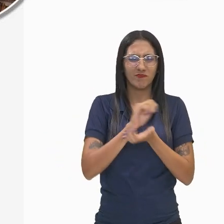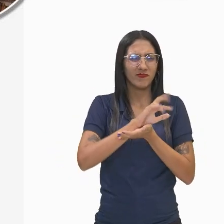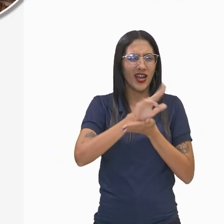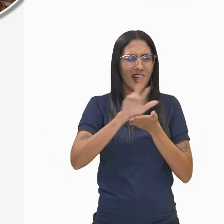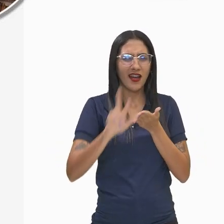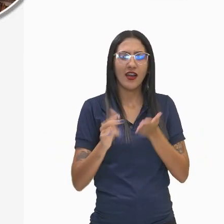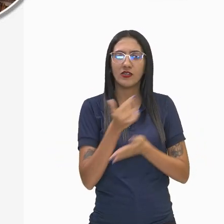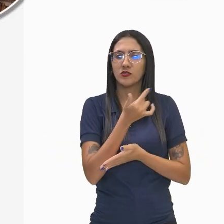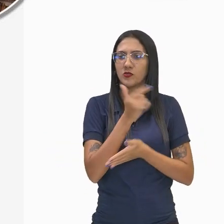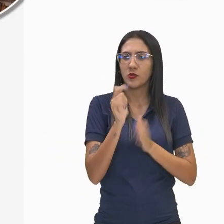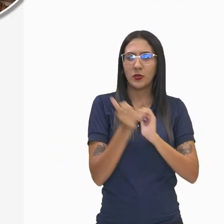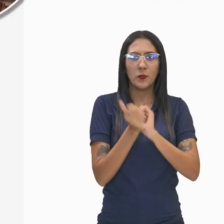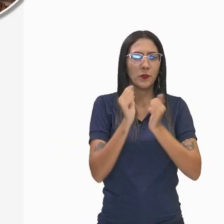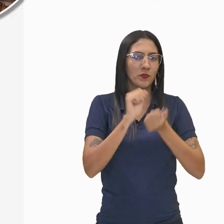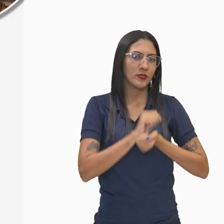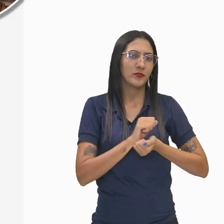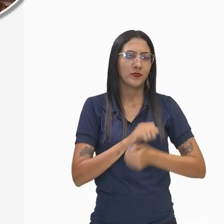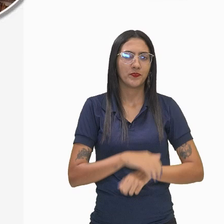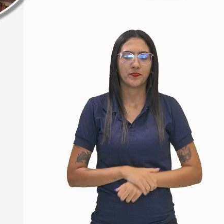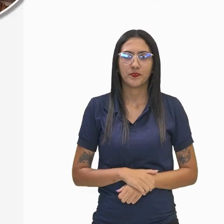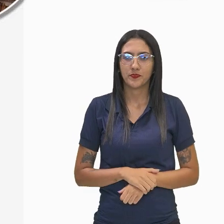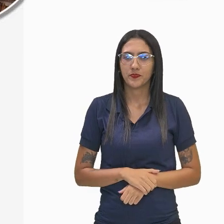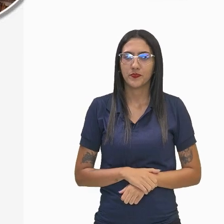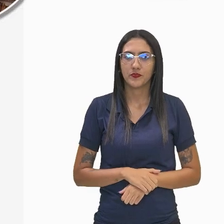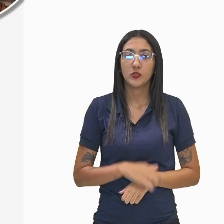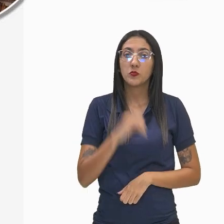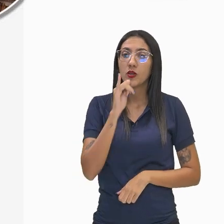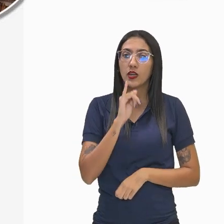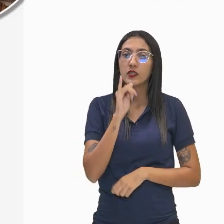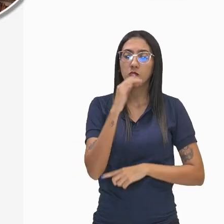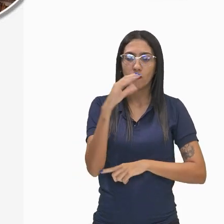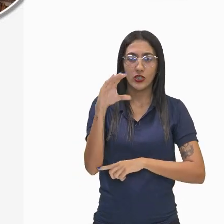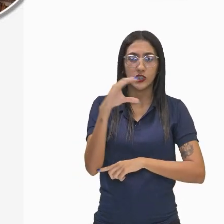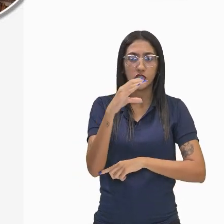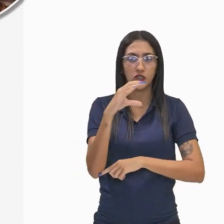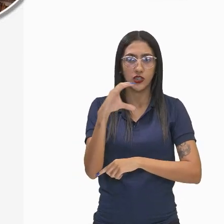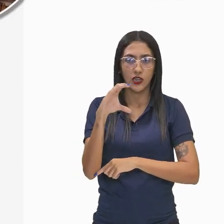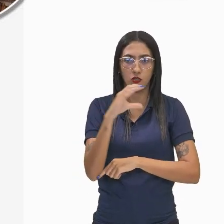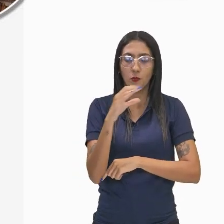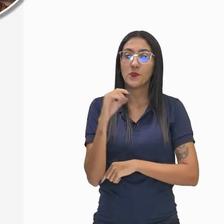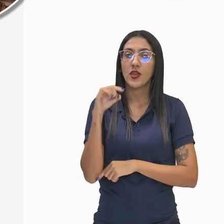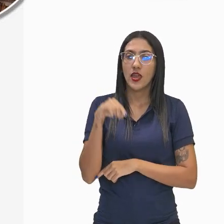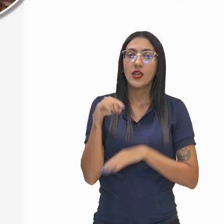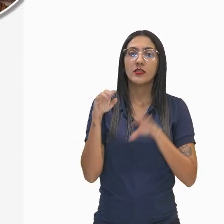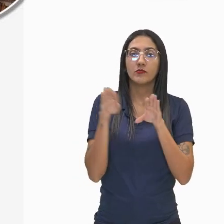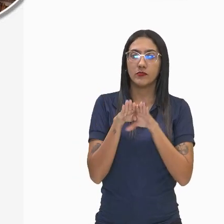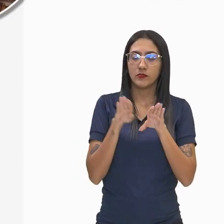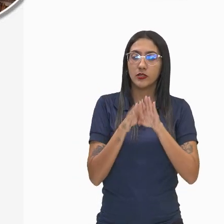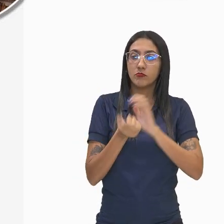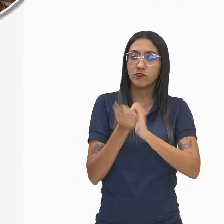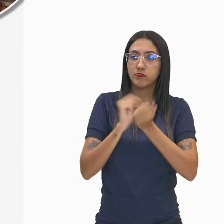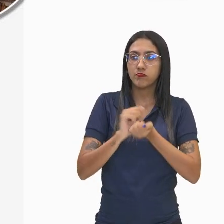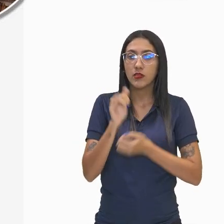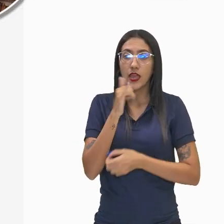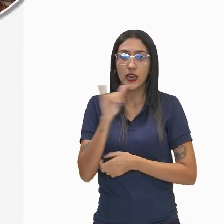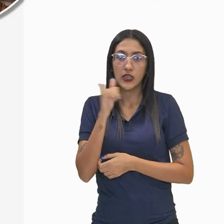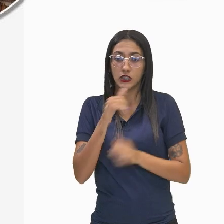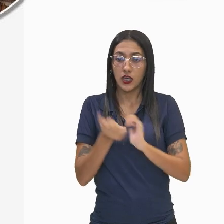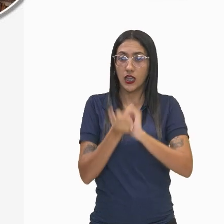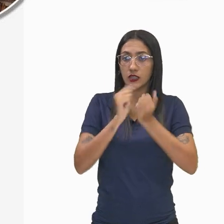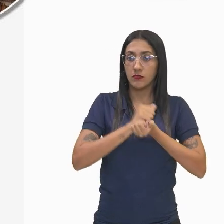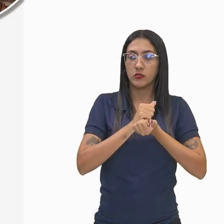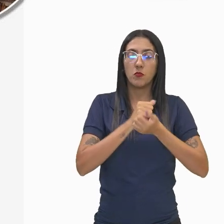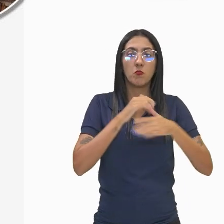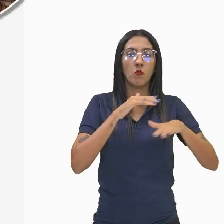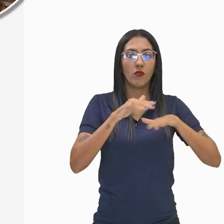modalidades ao mesmo tempo, né? Aí nós temos, por exemplo, no ventilador, transformação de energia elétrica em energia